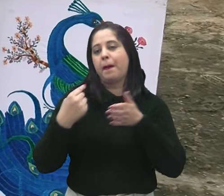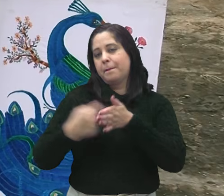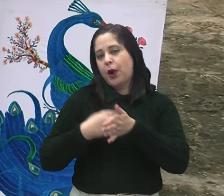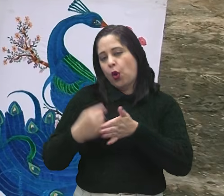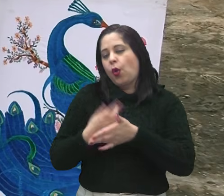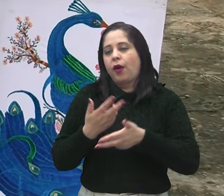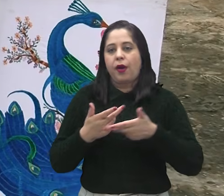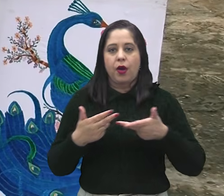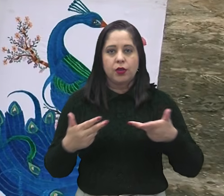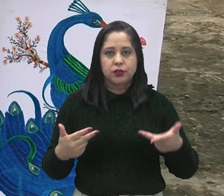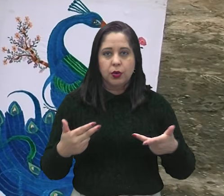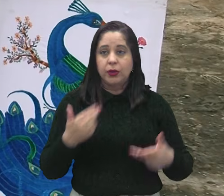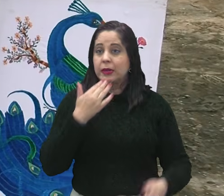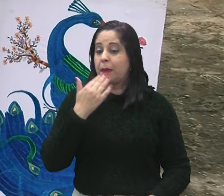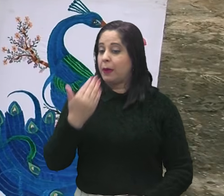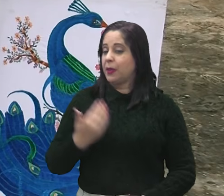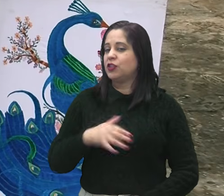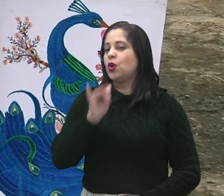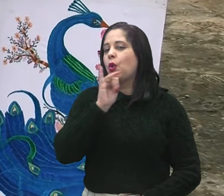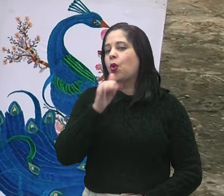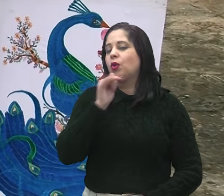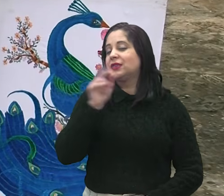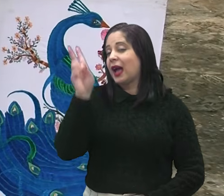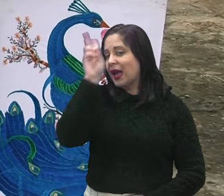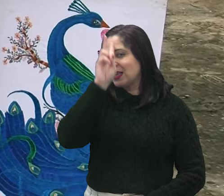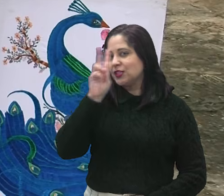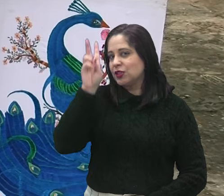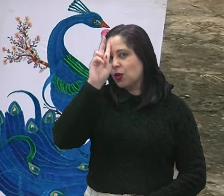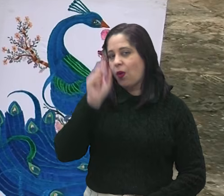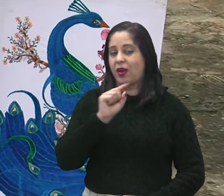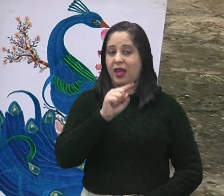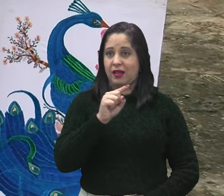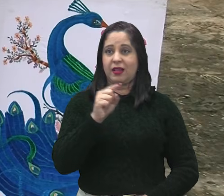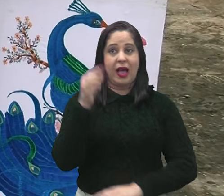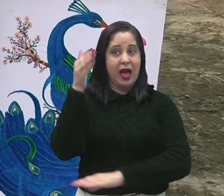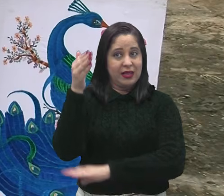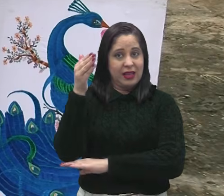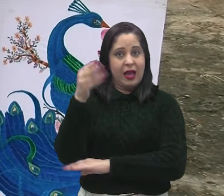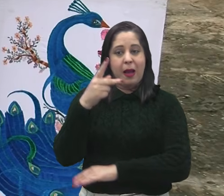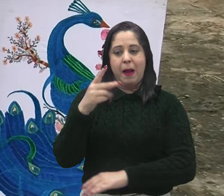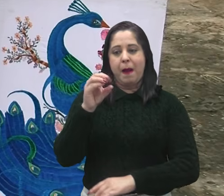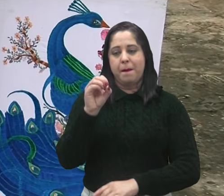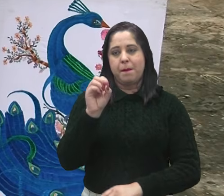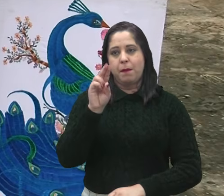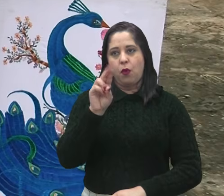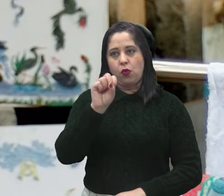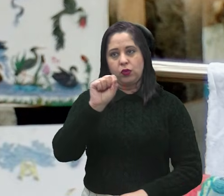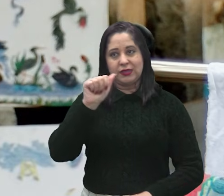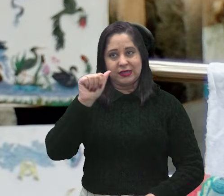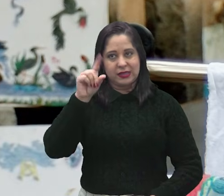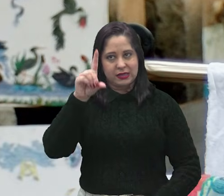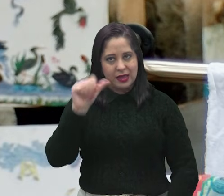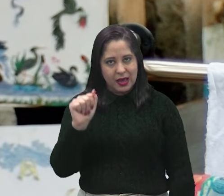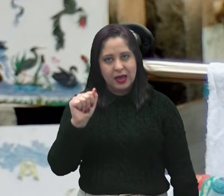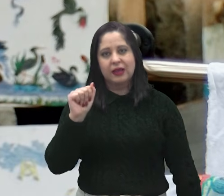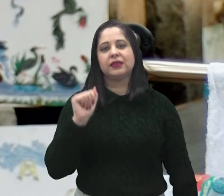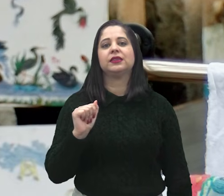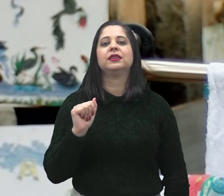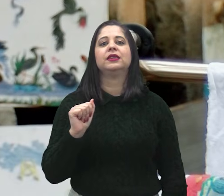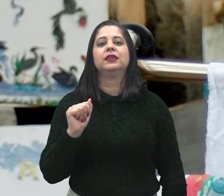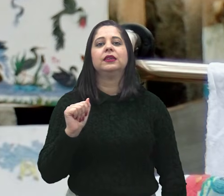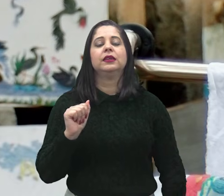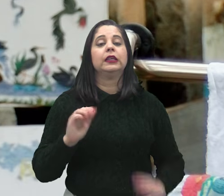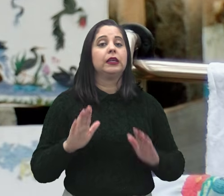para mim contar a história da pousada, me entrevistaram, levaram eu para vários lugares fazer exposição. Estou sempre nas feiras